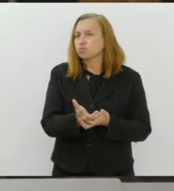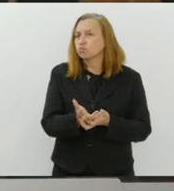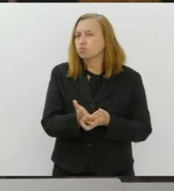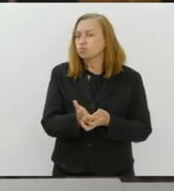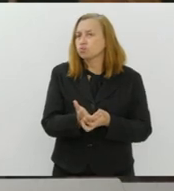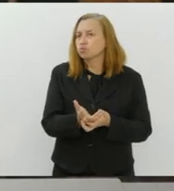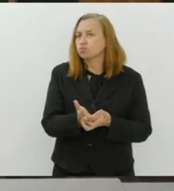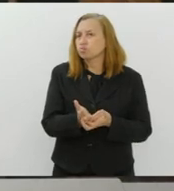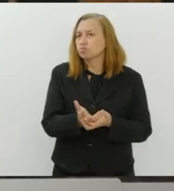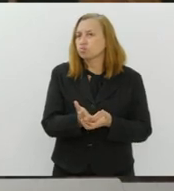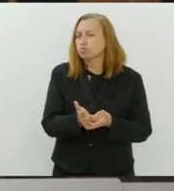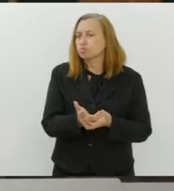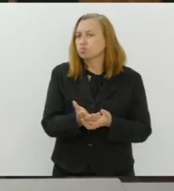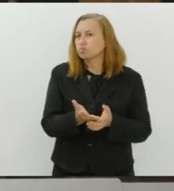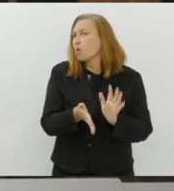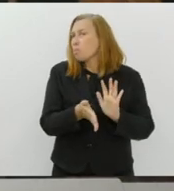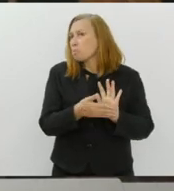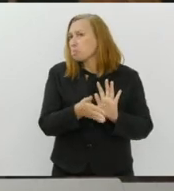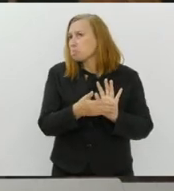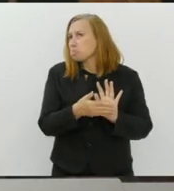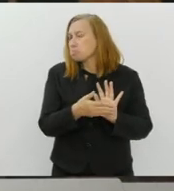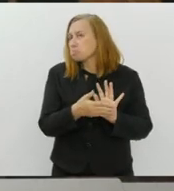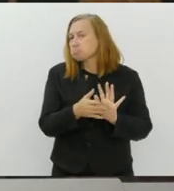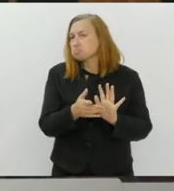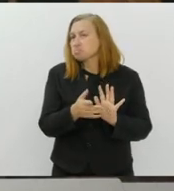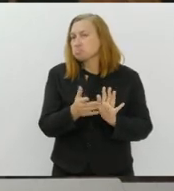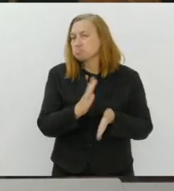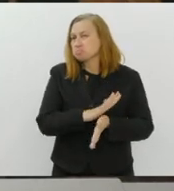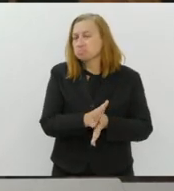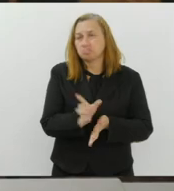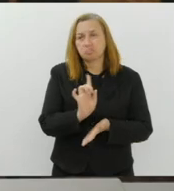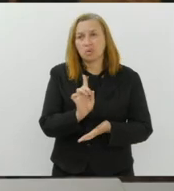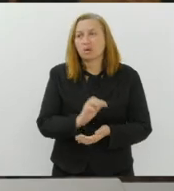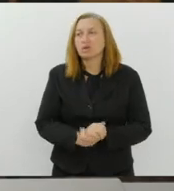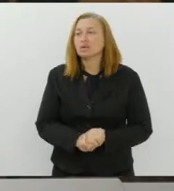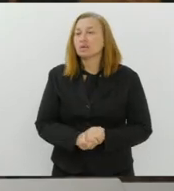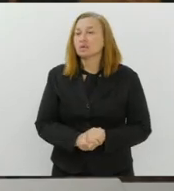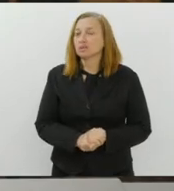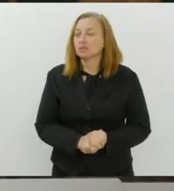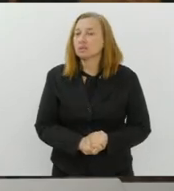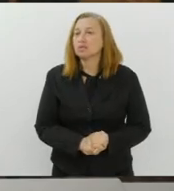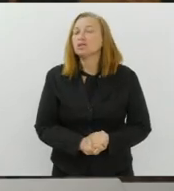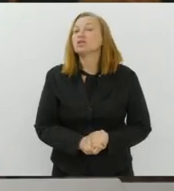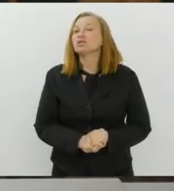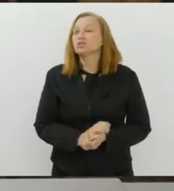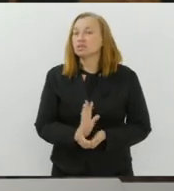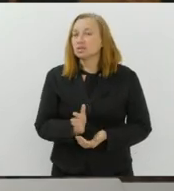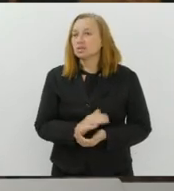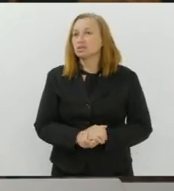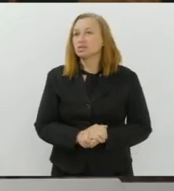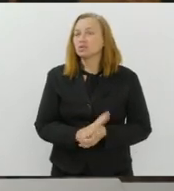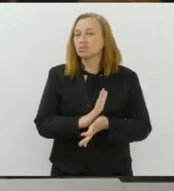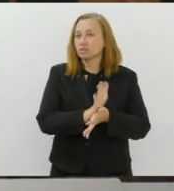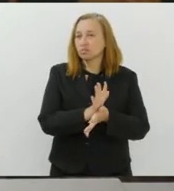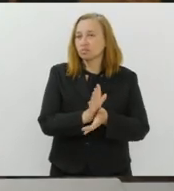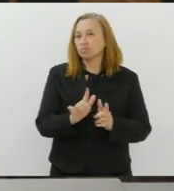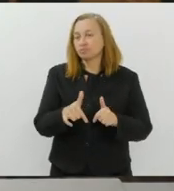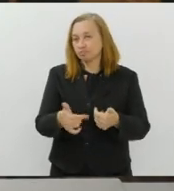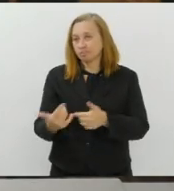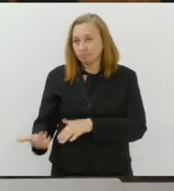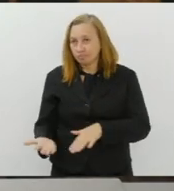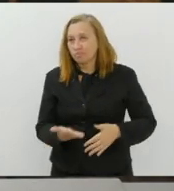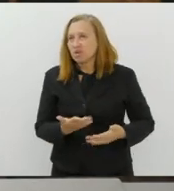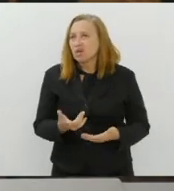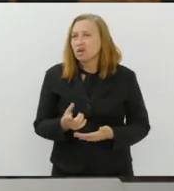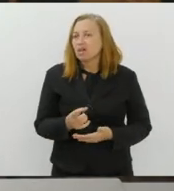que causa o propósito de discriminar, não. Aquela discriminação que gera o efeito discriminatório. Não